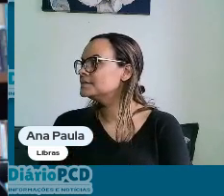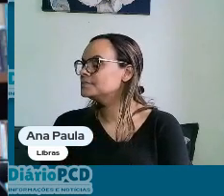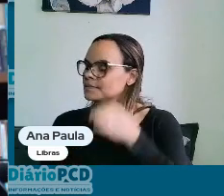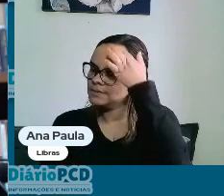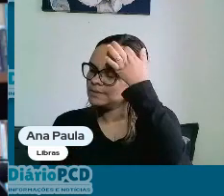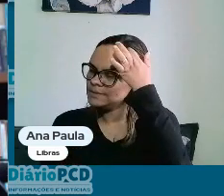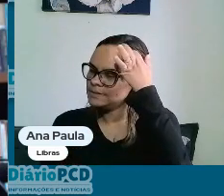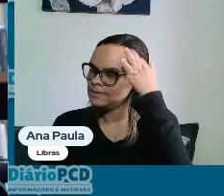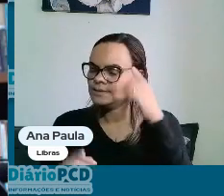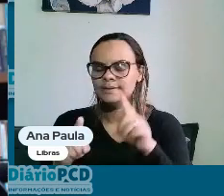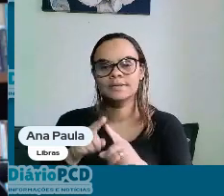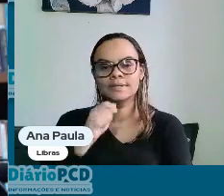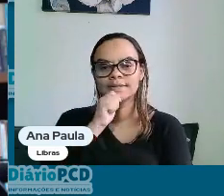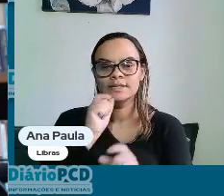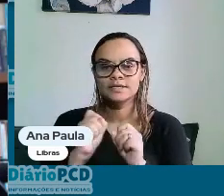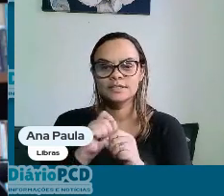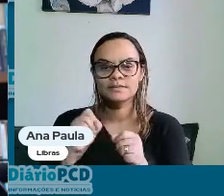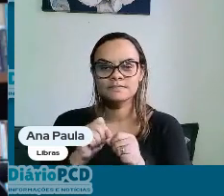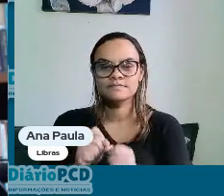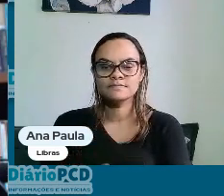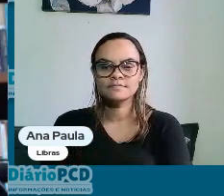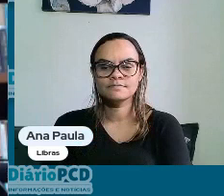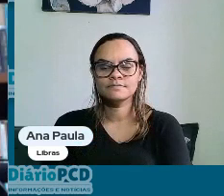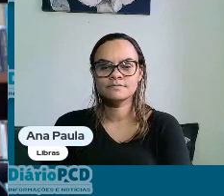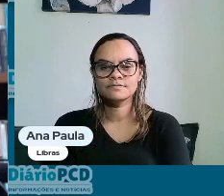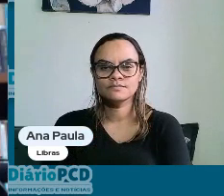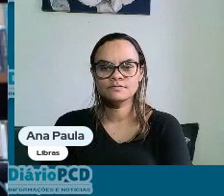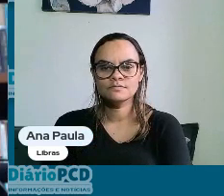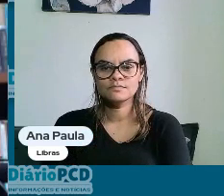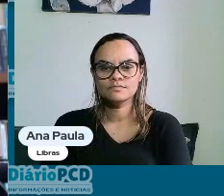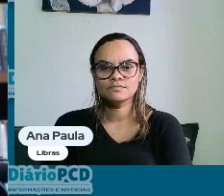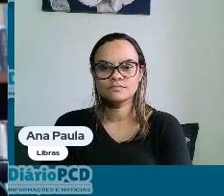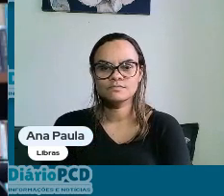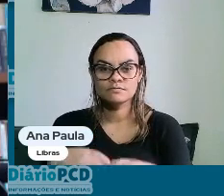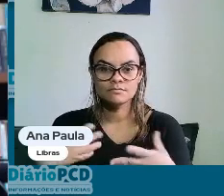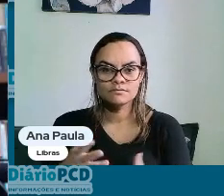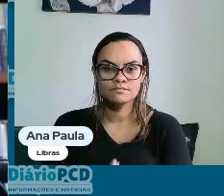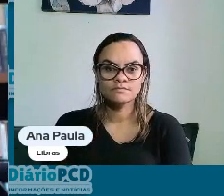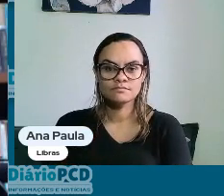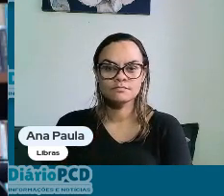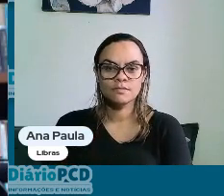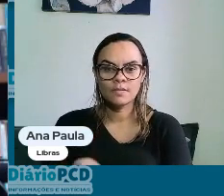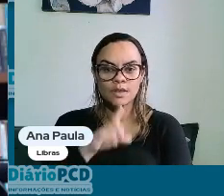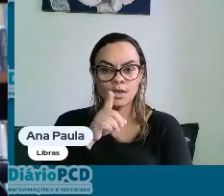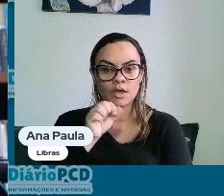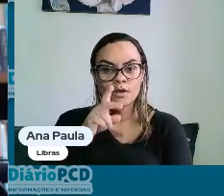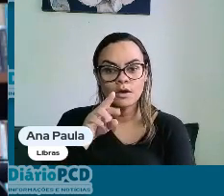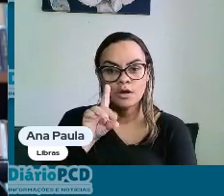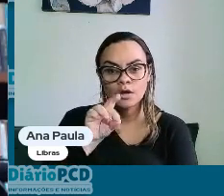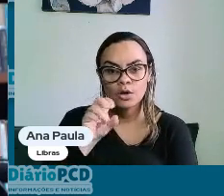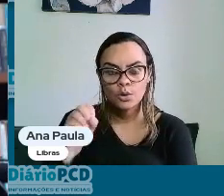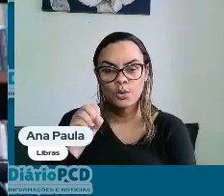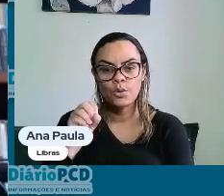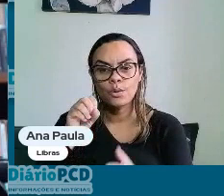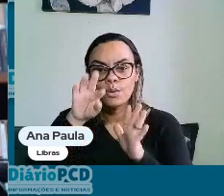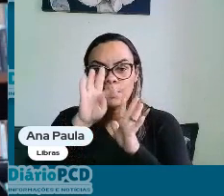mas não temos ainda uma resposta, até porque quem será? Aliás, mandaram para o Eduardo Braga, não é? Para o relator